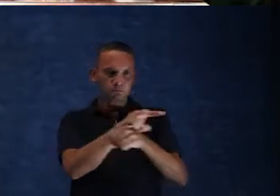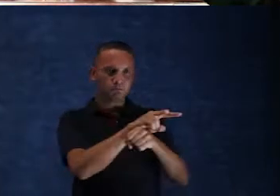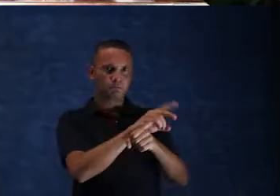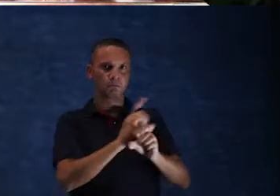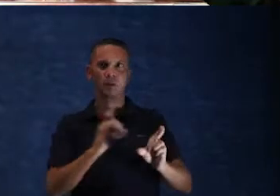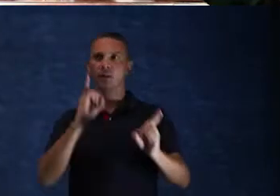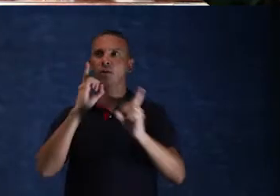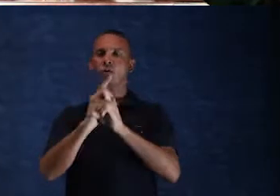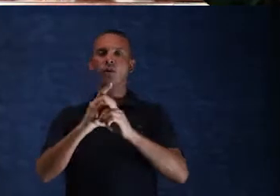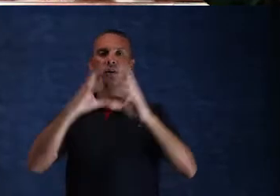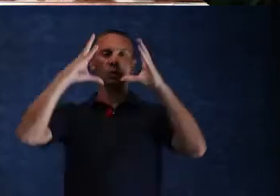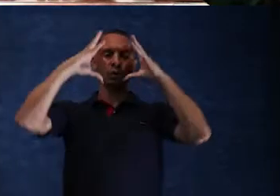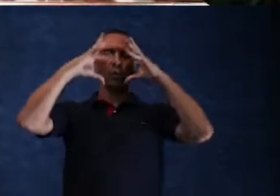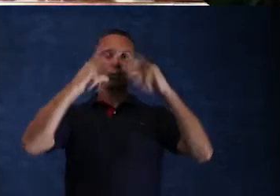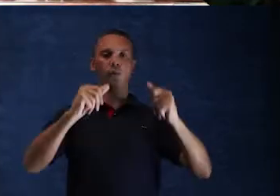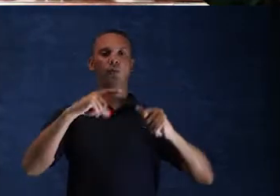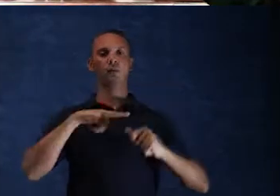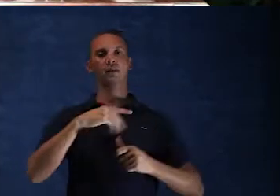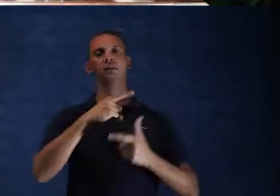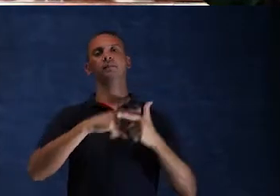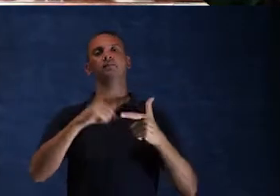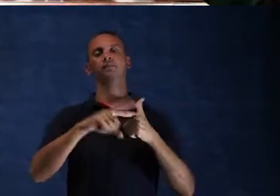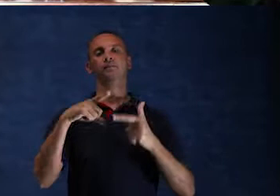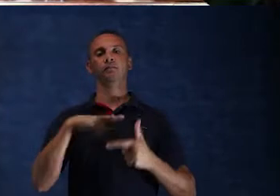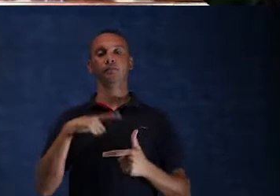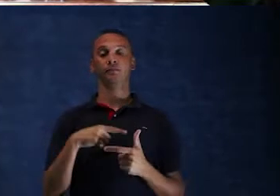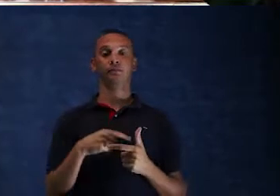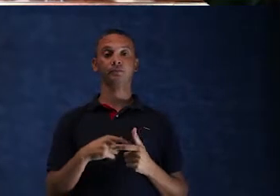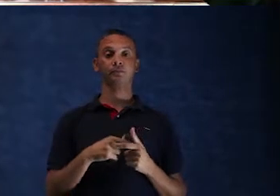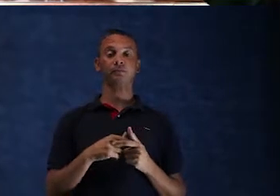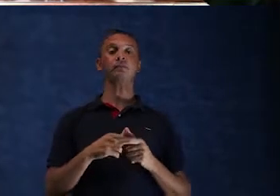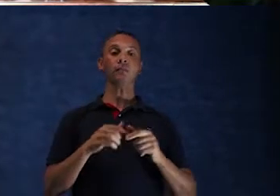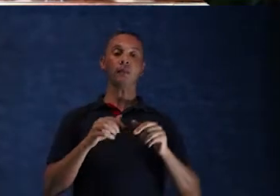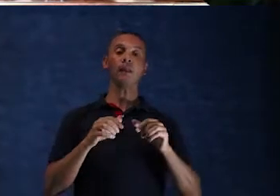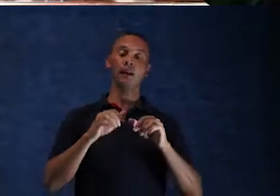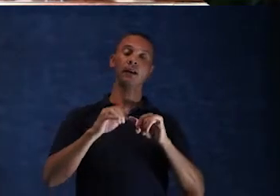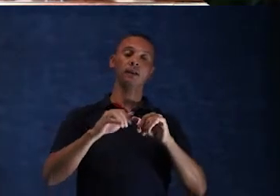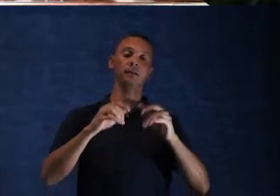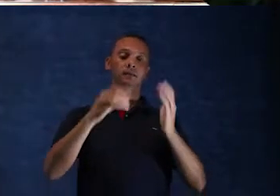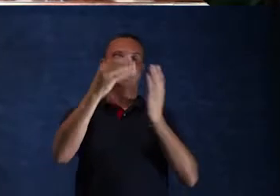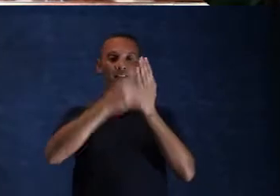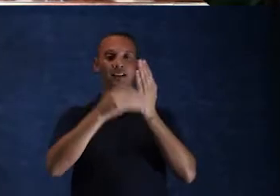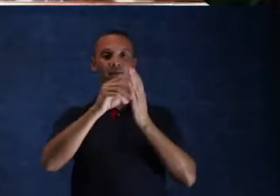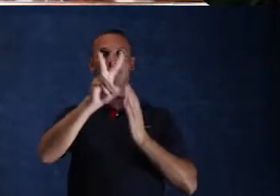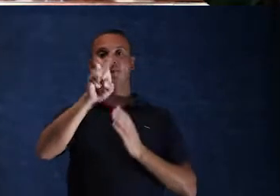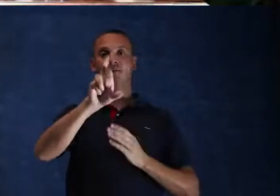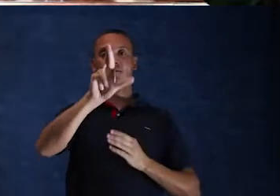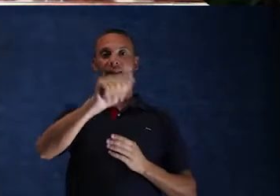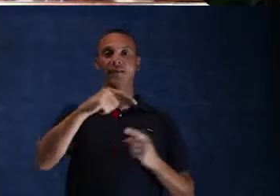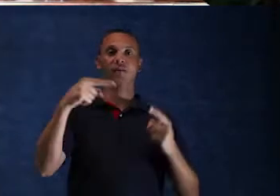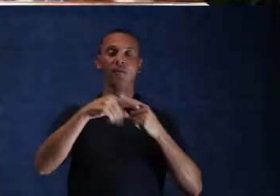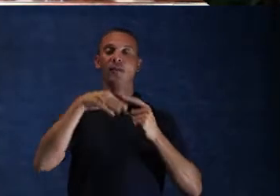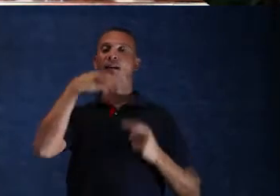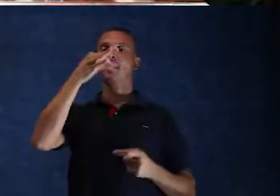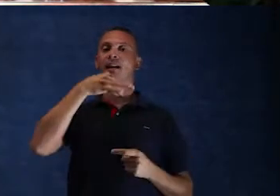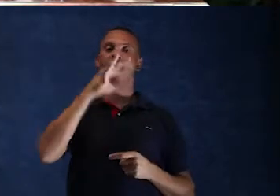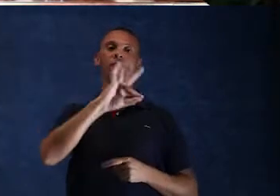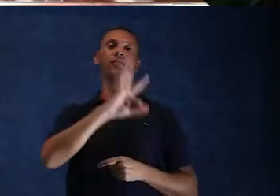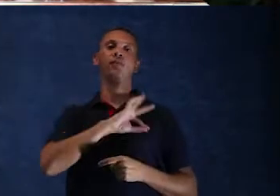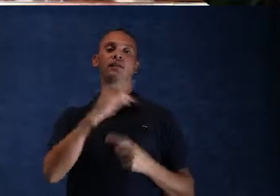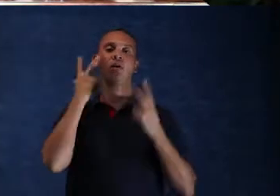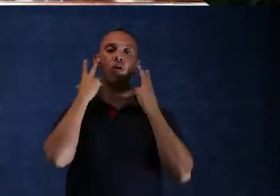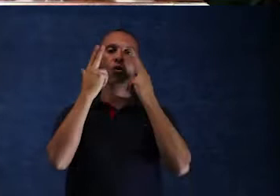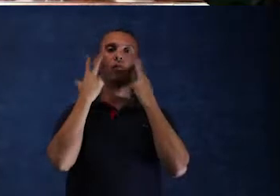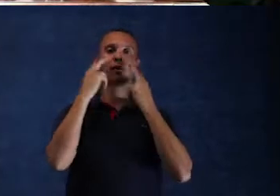Então, nesse sentido, a obra da Vera Assunção está mais para a narrativa policial tradicional, como de Agatha Christie ou do Conan